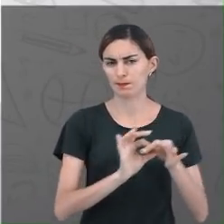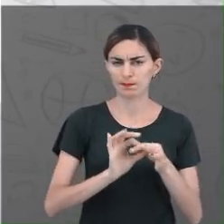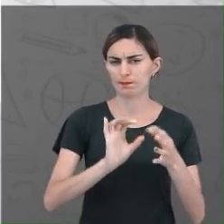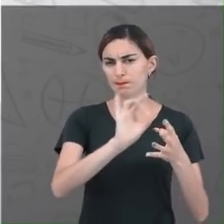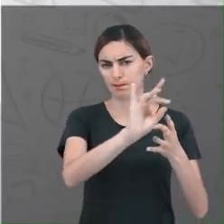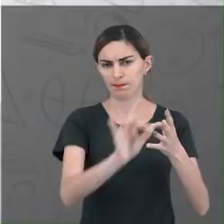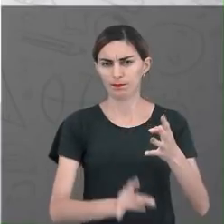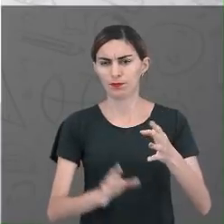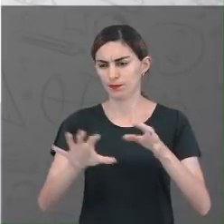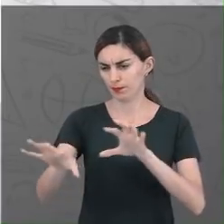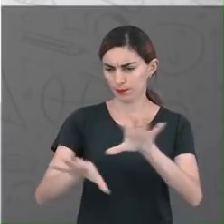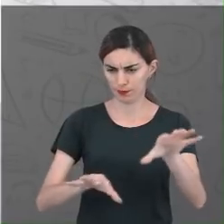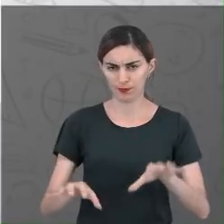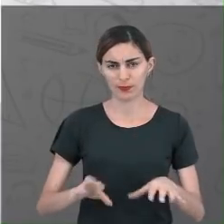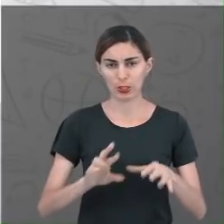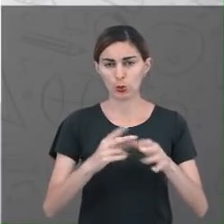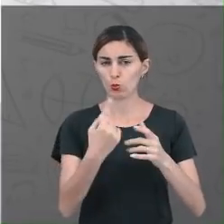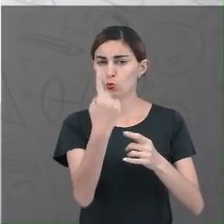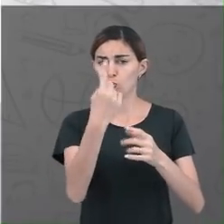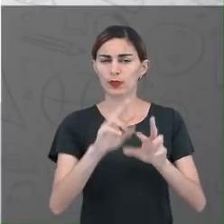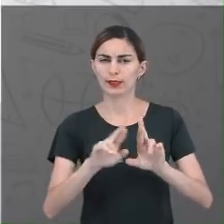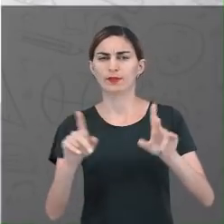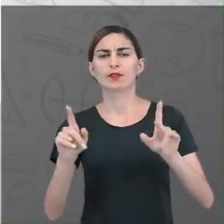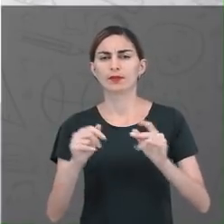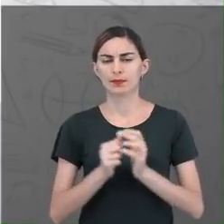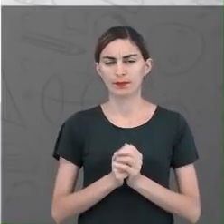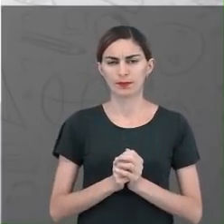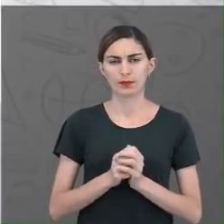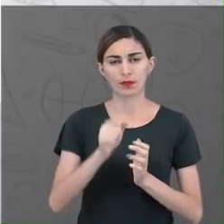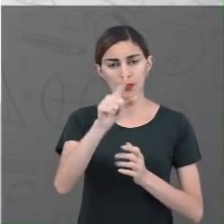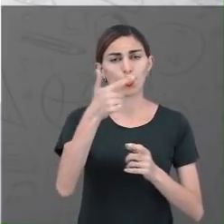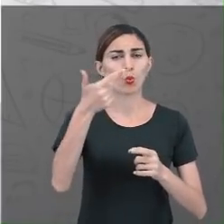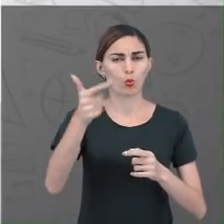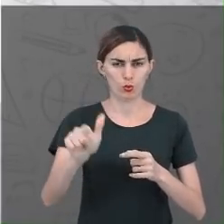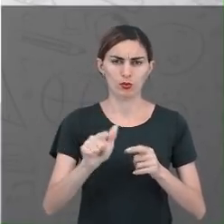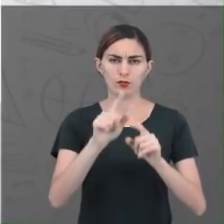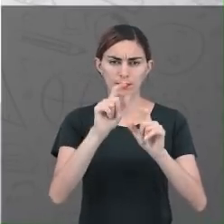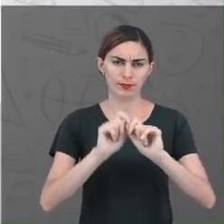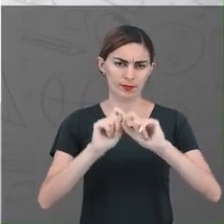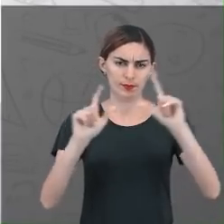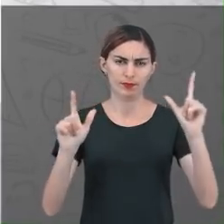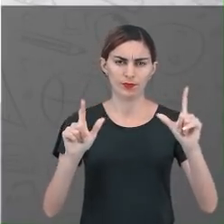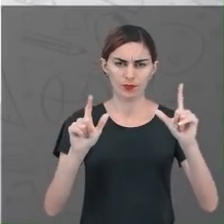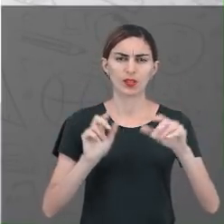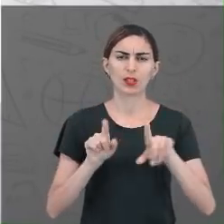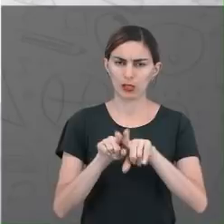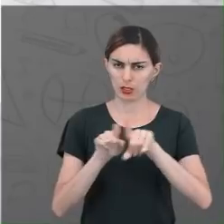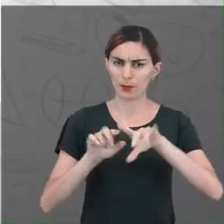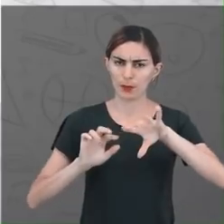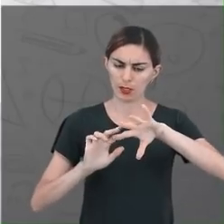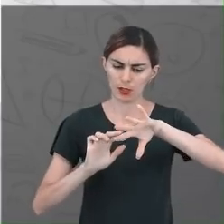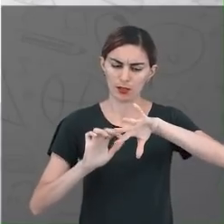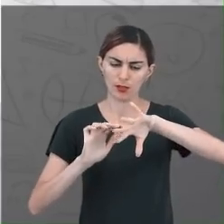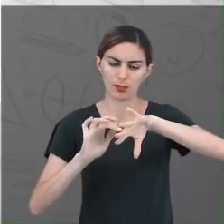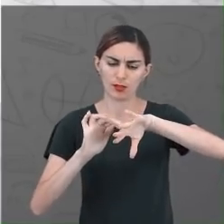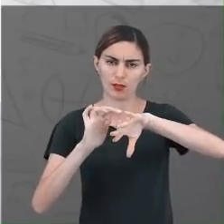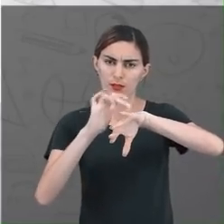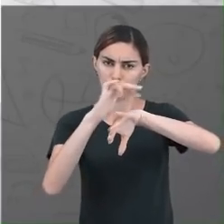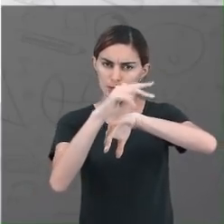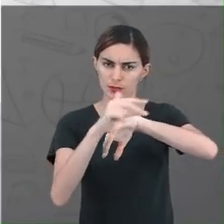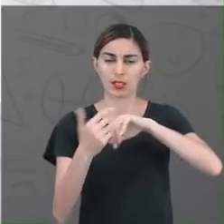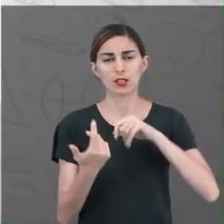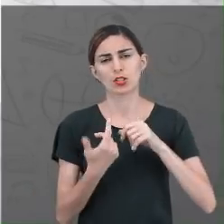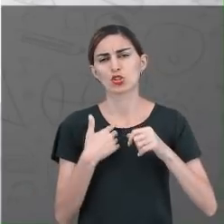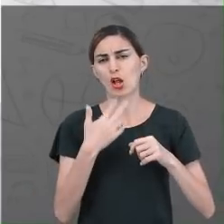o ambiente. Aqui, essa distinção é uma escada, mas a distinção já foi feita com cor, que a